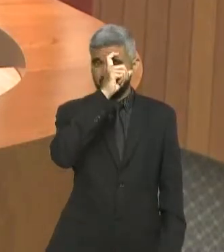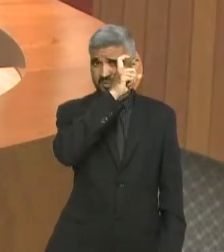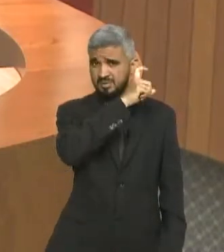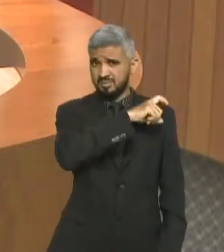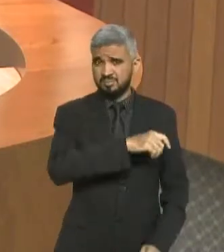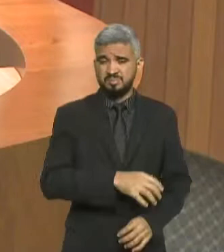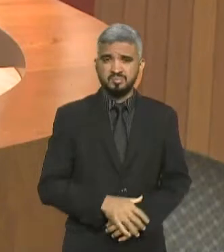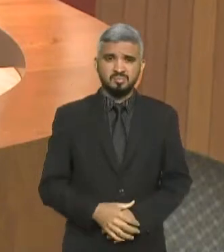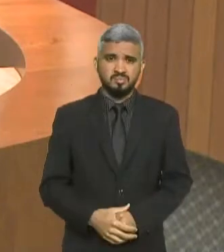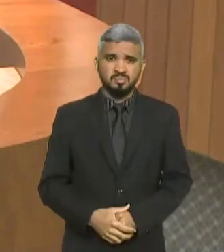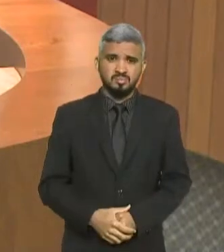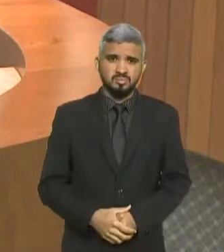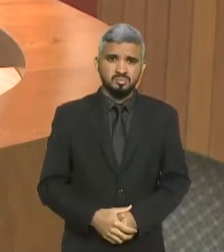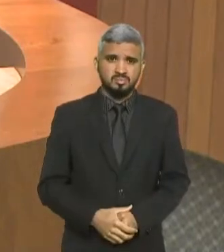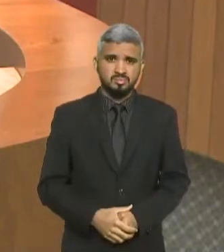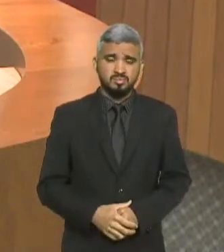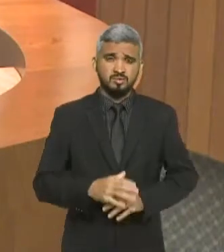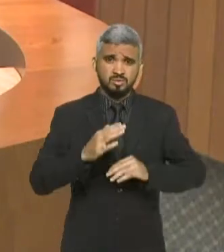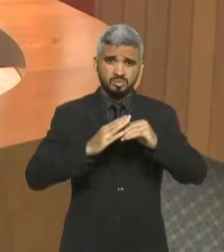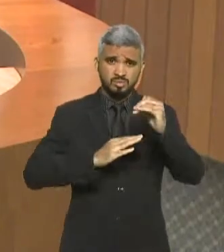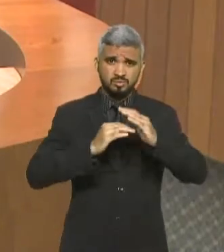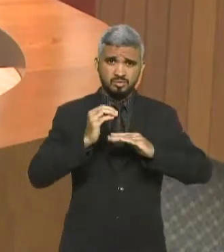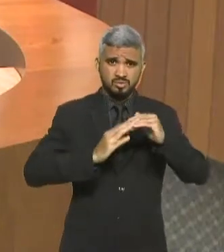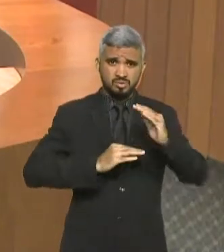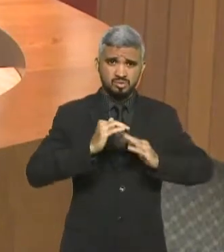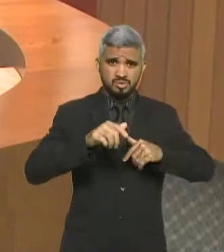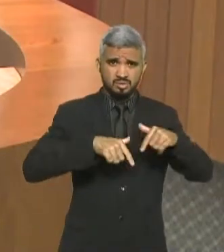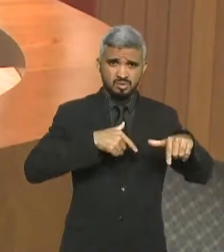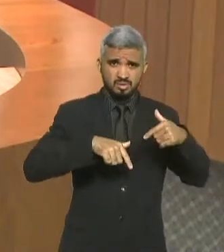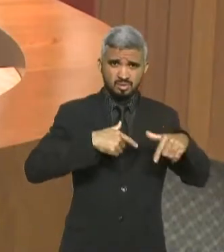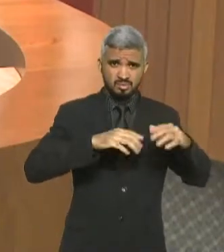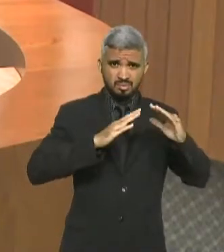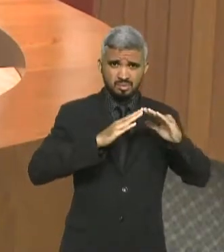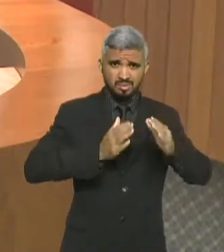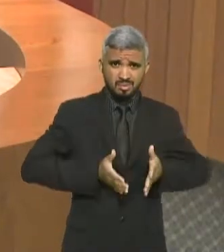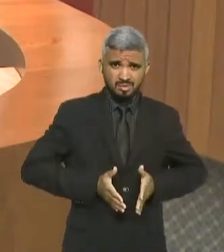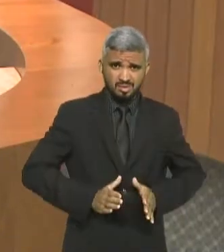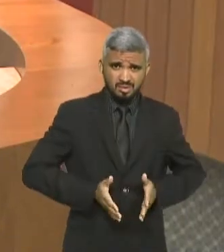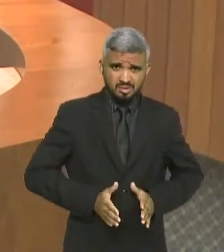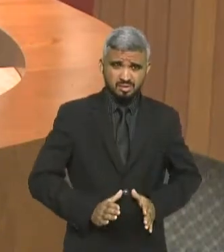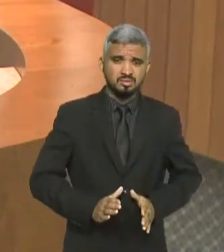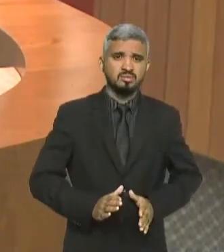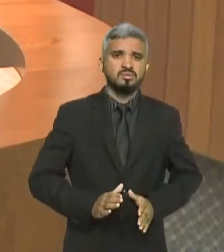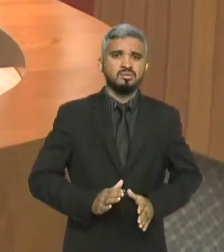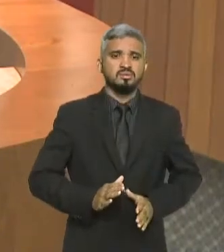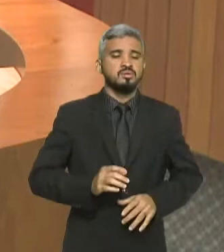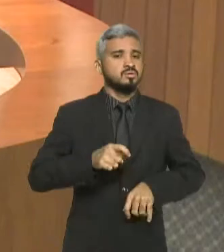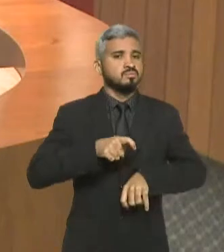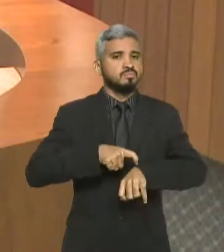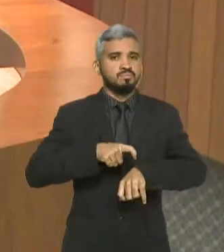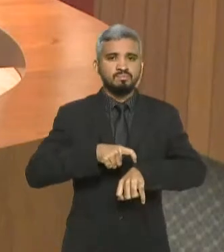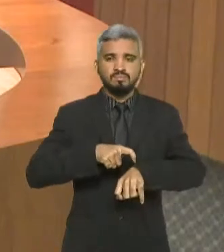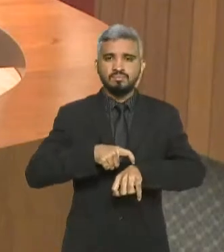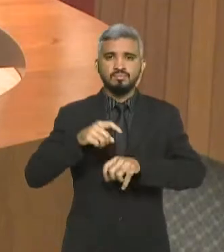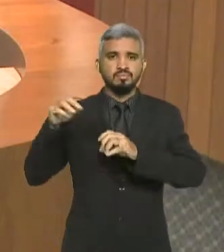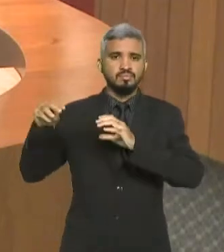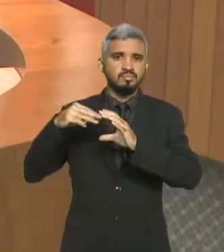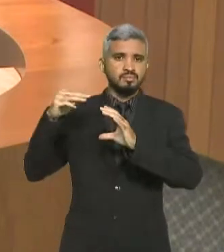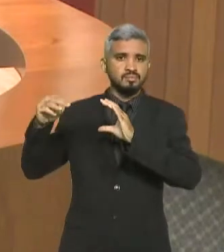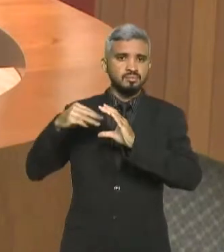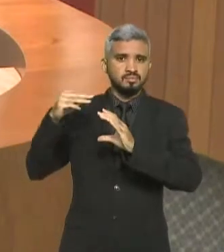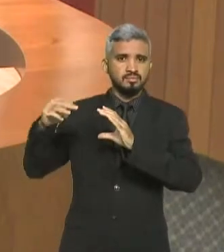Dificílimos. Os profissionais a todo momento mandam manifestações nas nossas